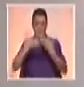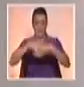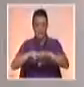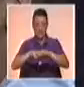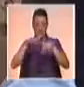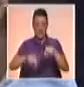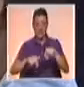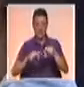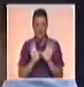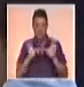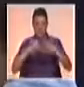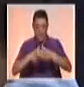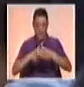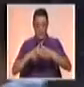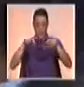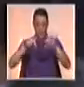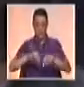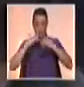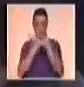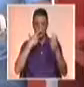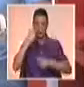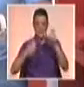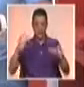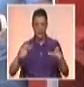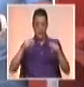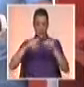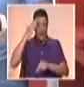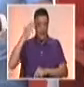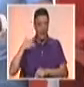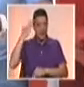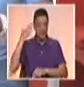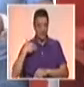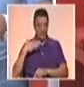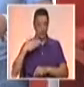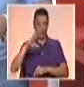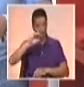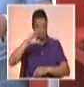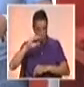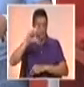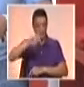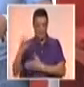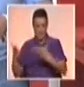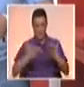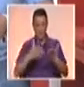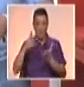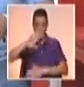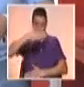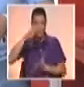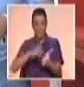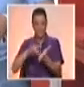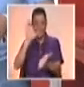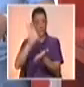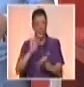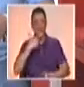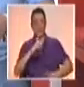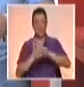desta comunidade. Neste Sociedade Civil, Anabela e Fernando Baltazar apresentam-nos o primeiro dicionário